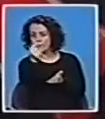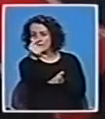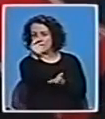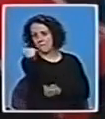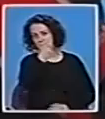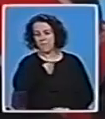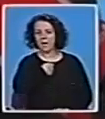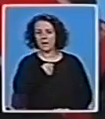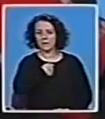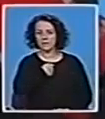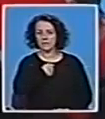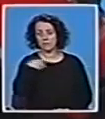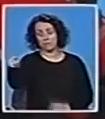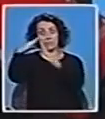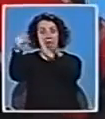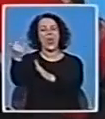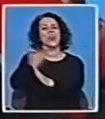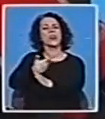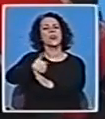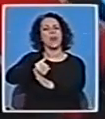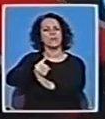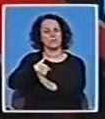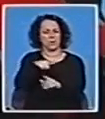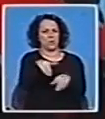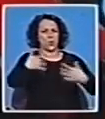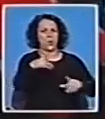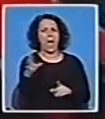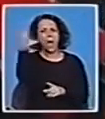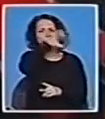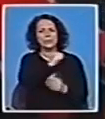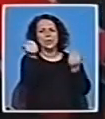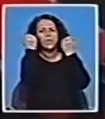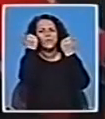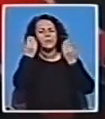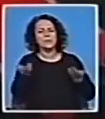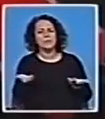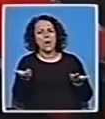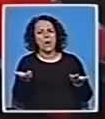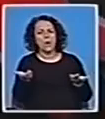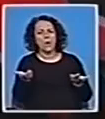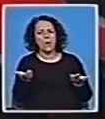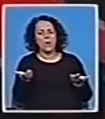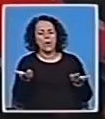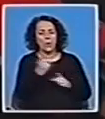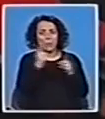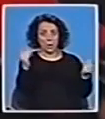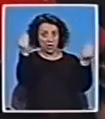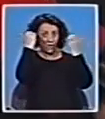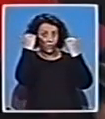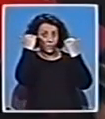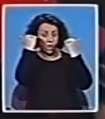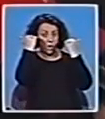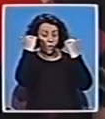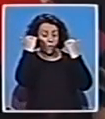é um abuso da utilização da informação que a autoridade tributária tem. Porque a informação que lhe foi